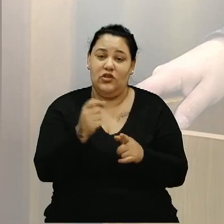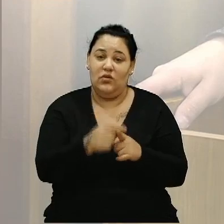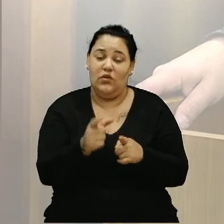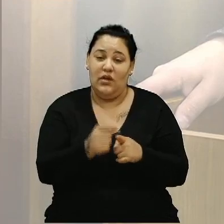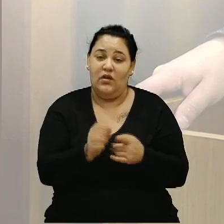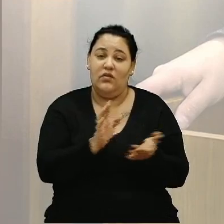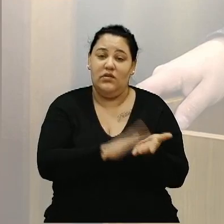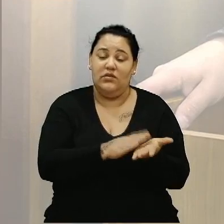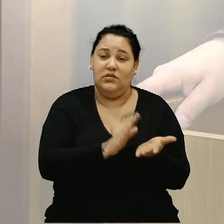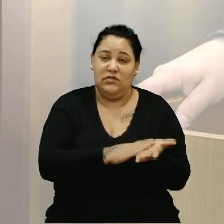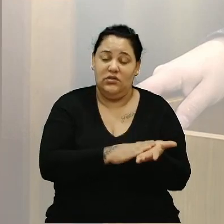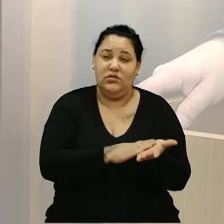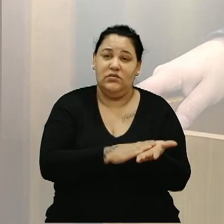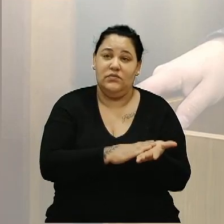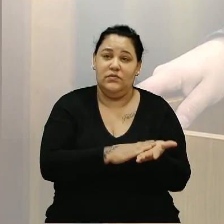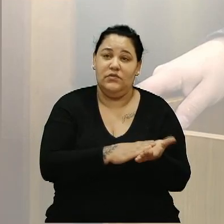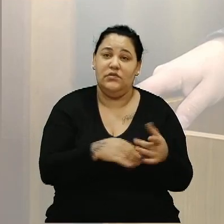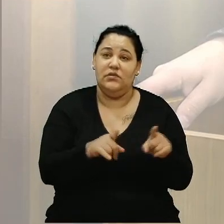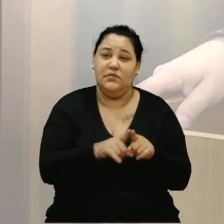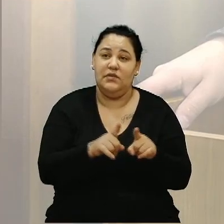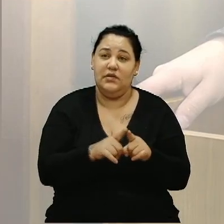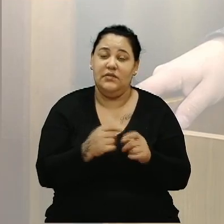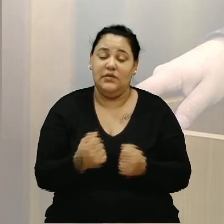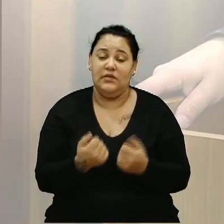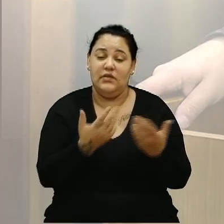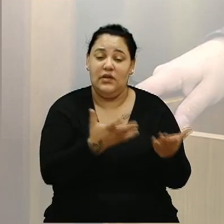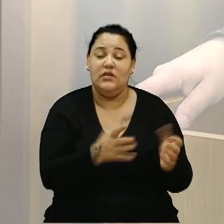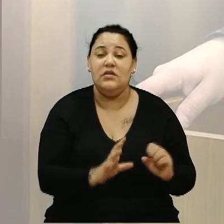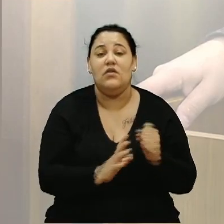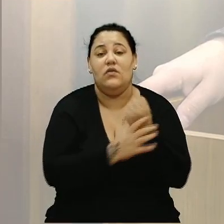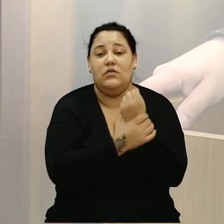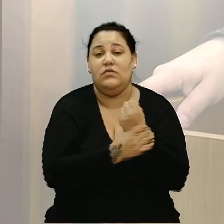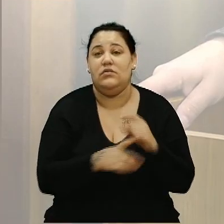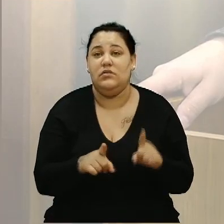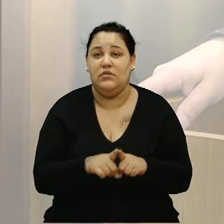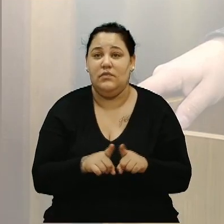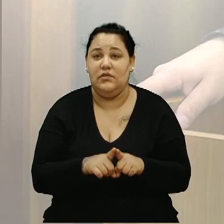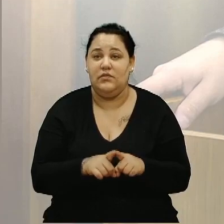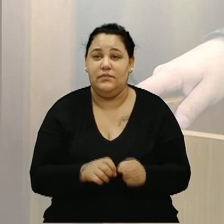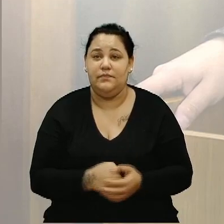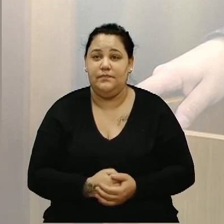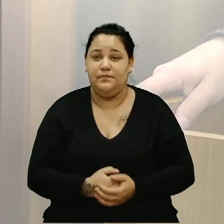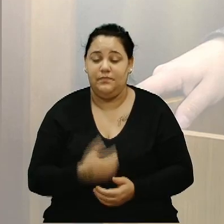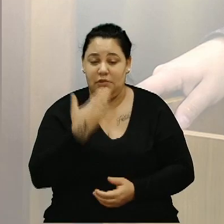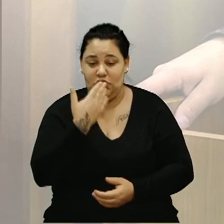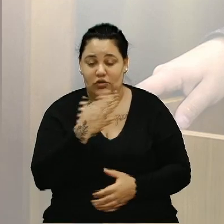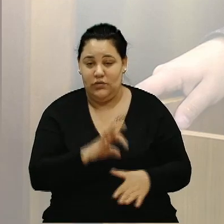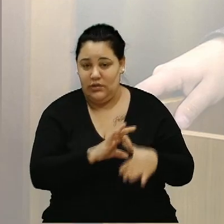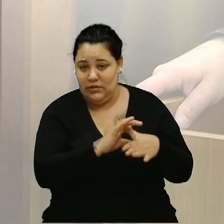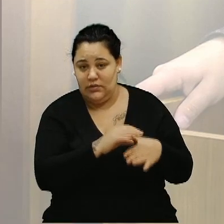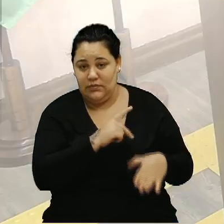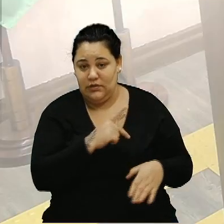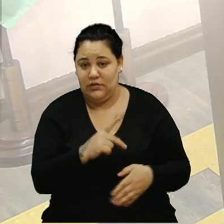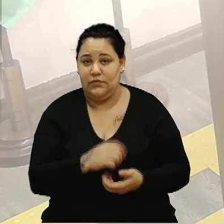exige que a Anhanguera disponibilizasse segurança. Uma declaração de líder, presidente. Uma declaração de líder da bancada do